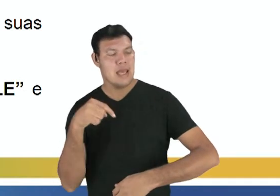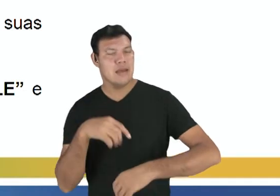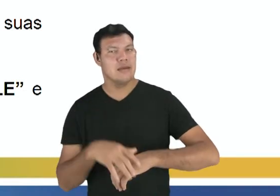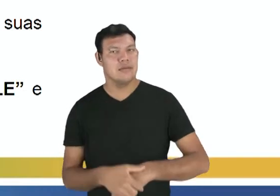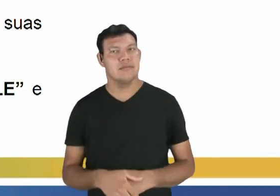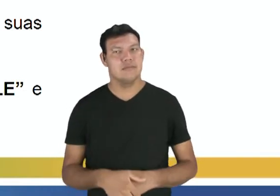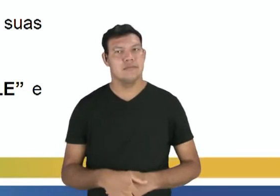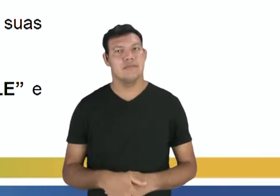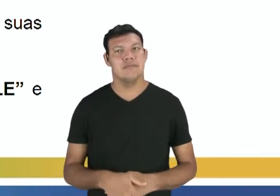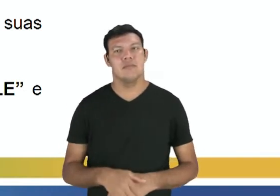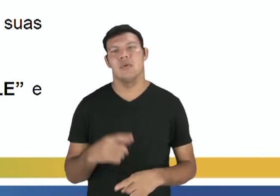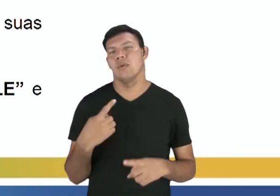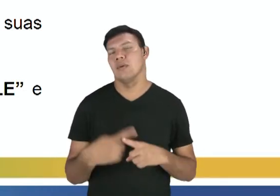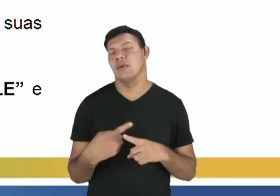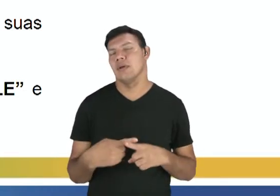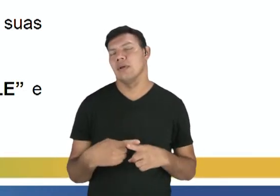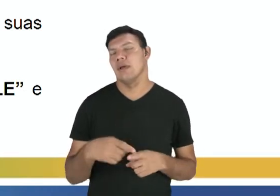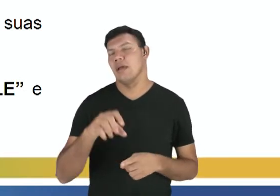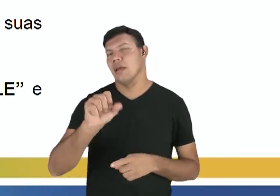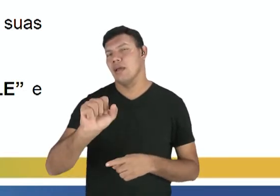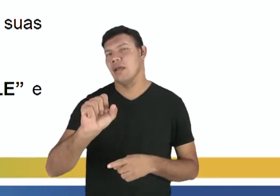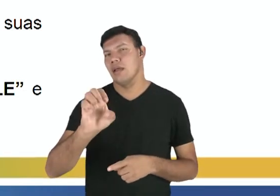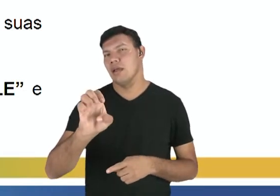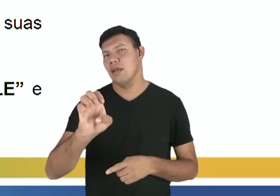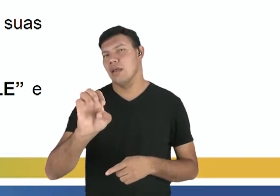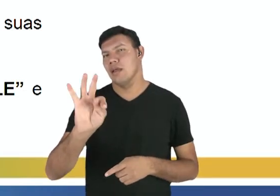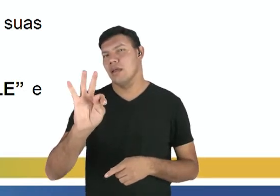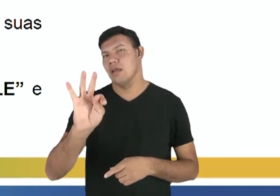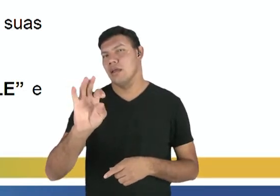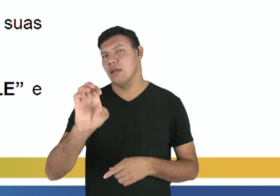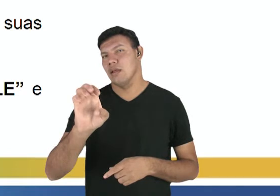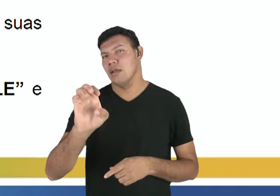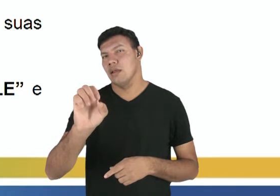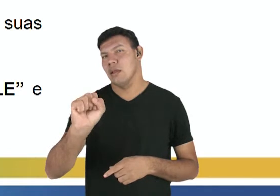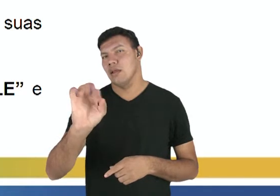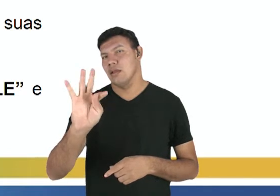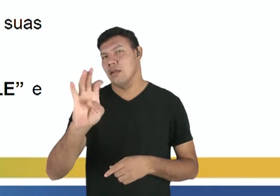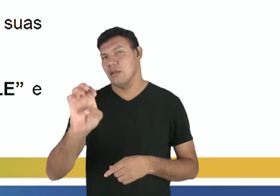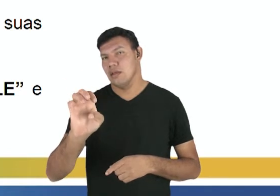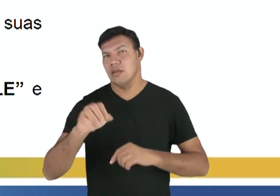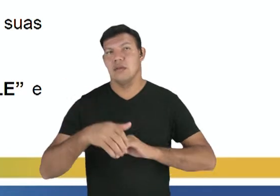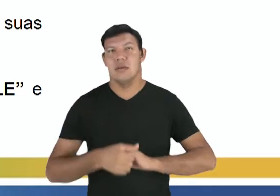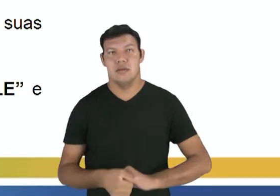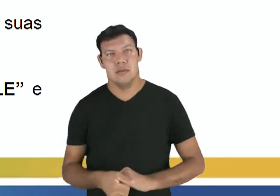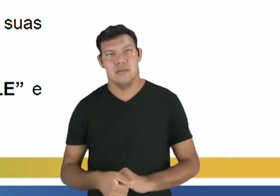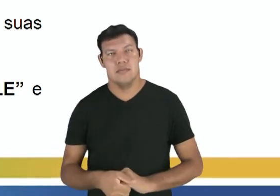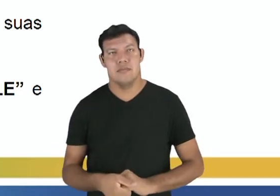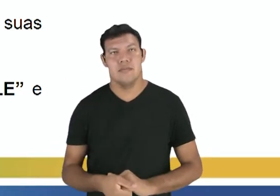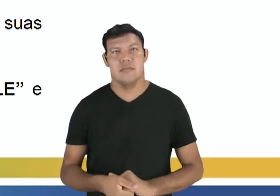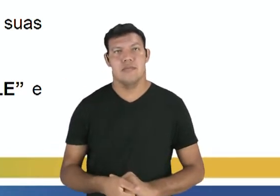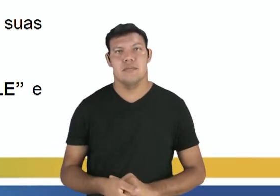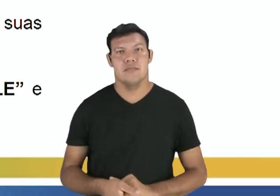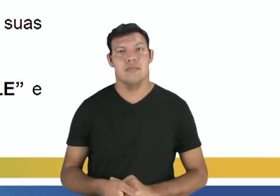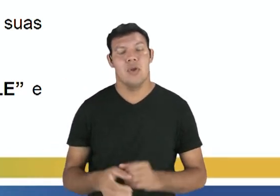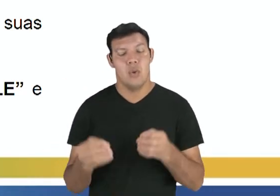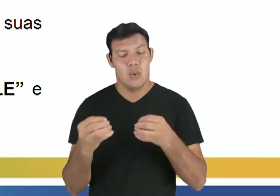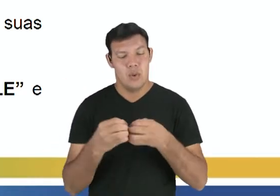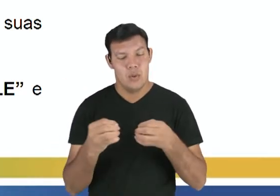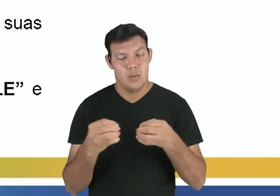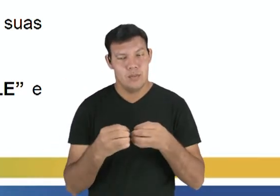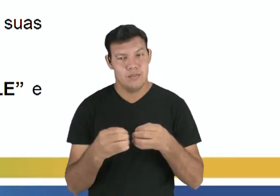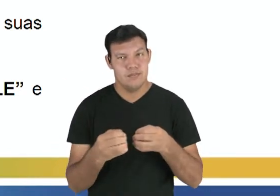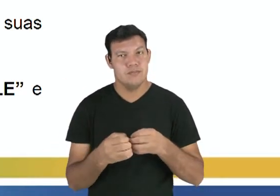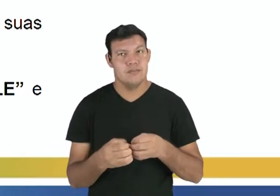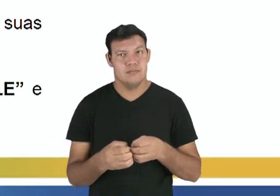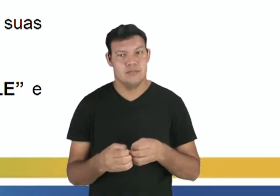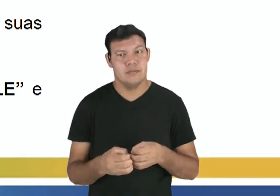e não esse gato? Porque, gente, ele está falando de um ser que está mais próximo dele